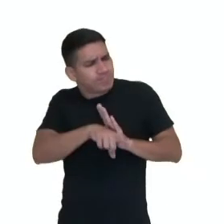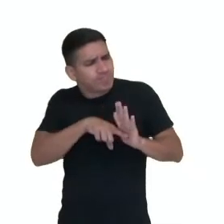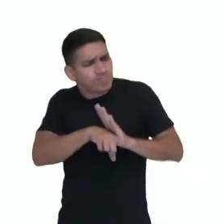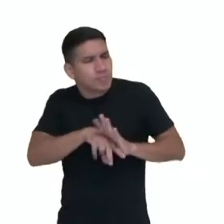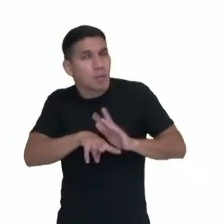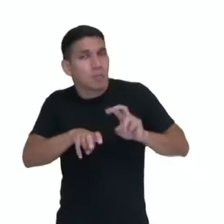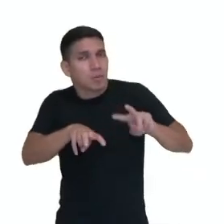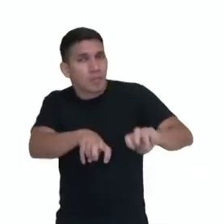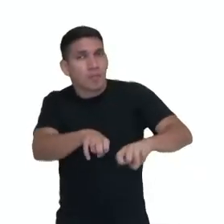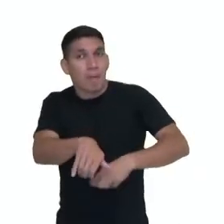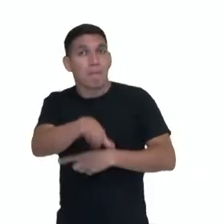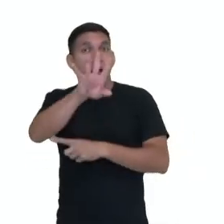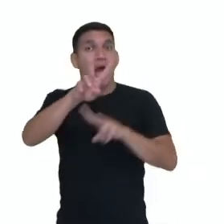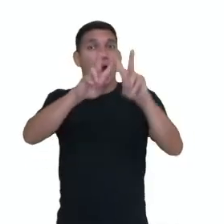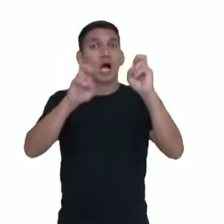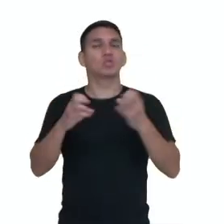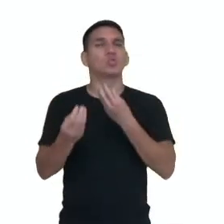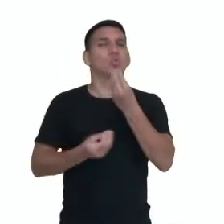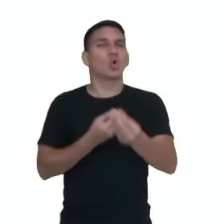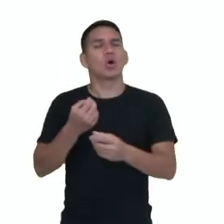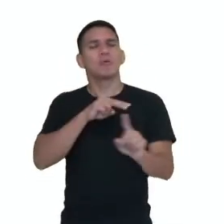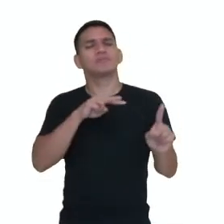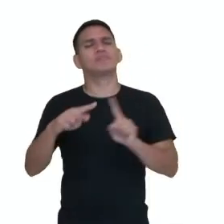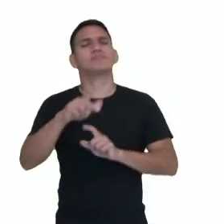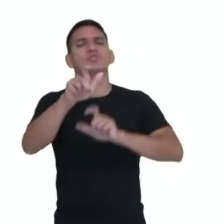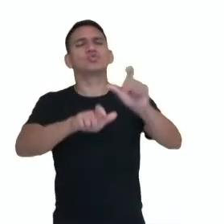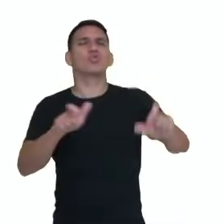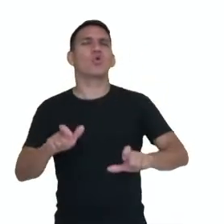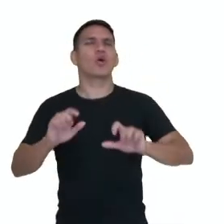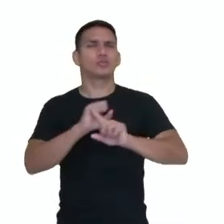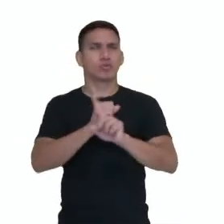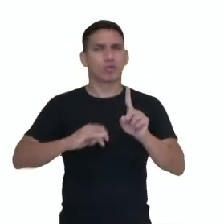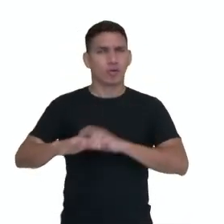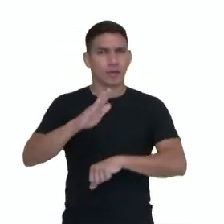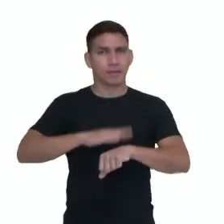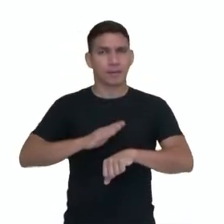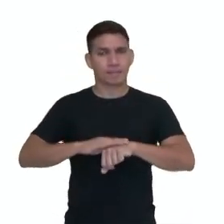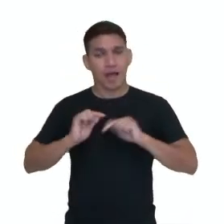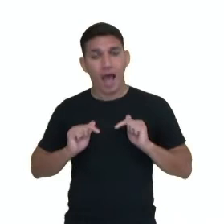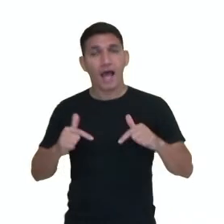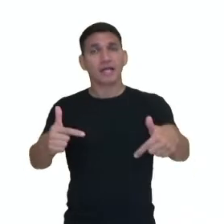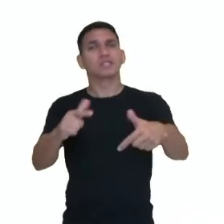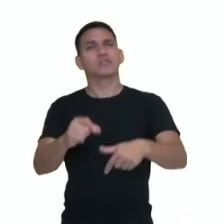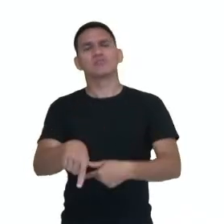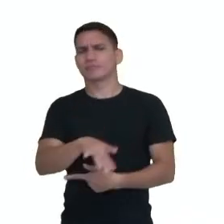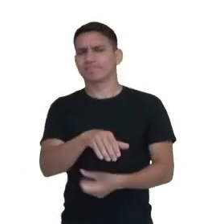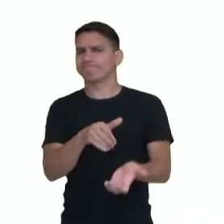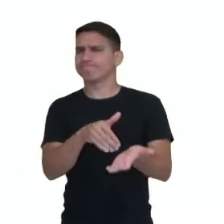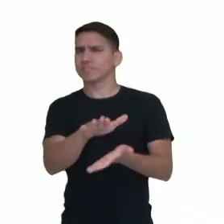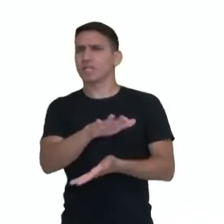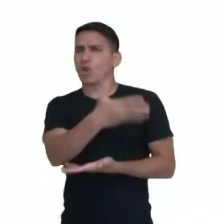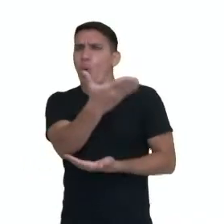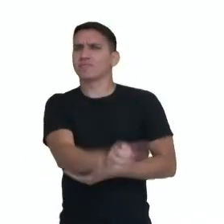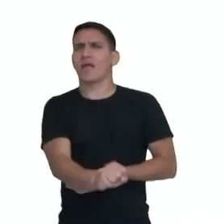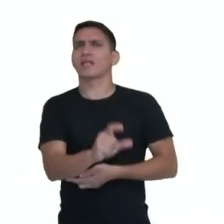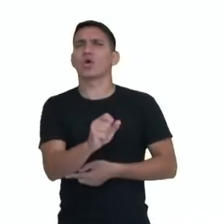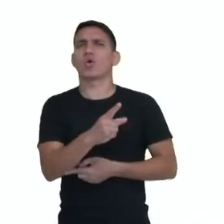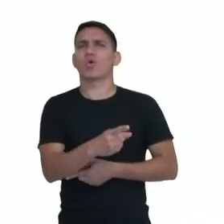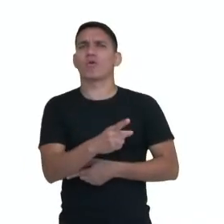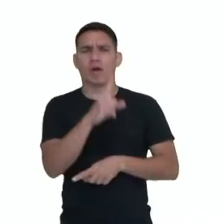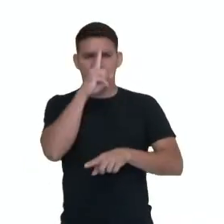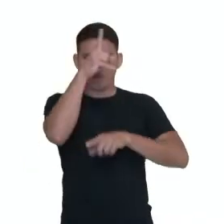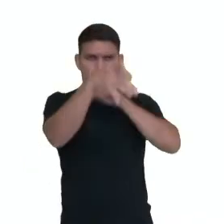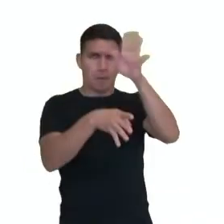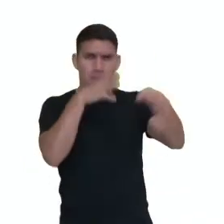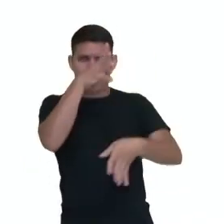crítica da atividade social das pessoas em sociedade. Em seu agir, se repudia atitudes agressivas e enaltece o respeito com